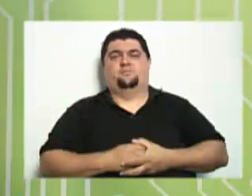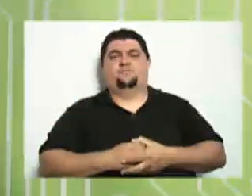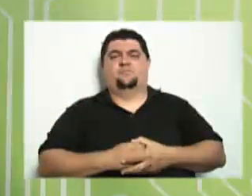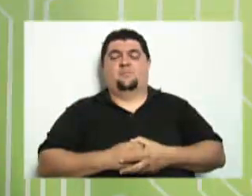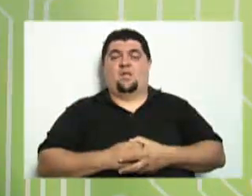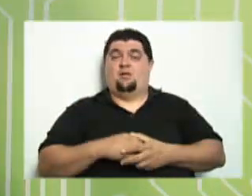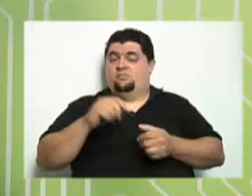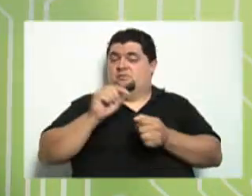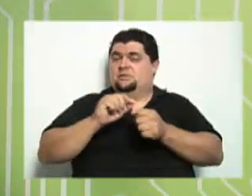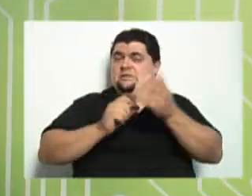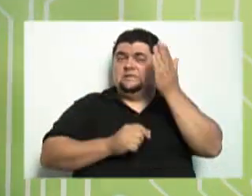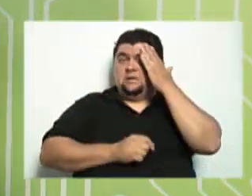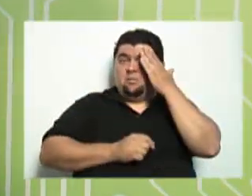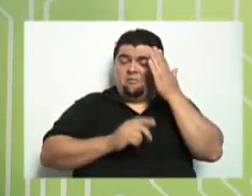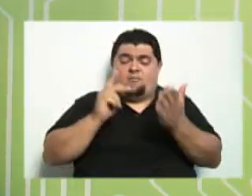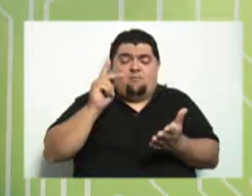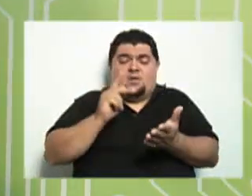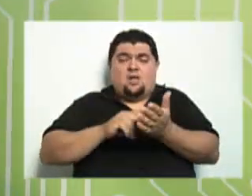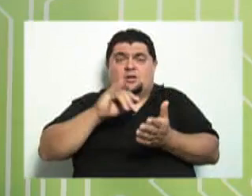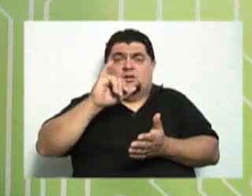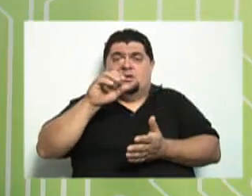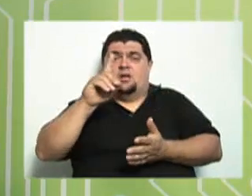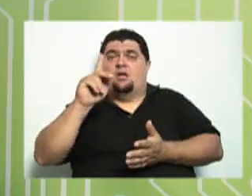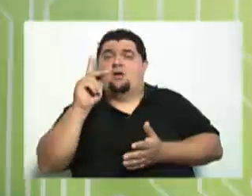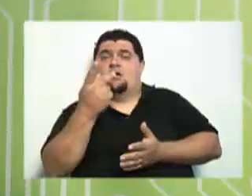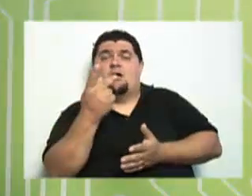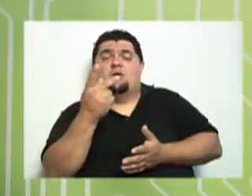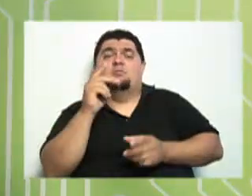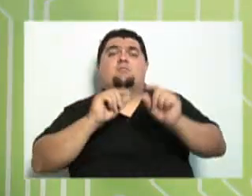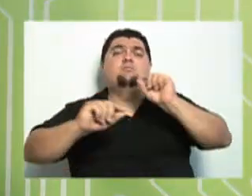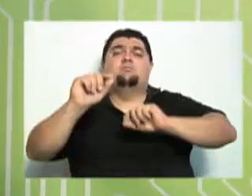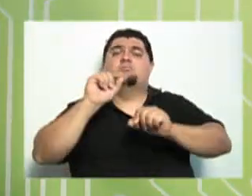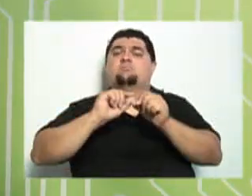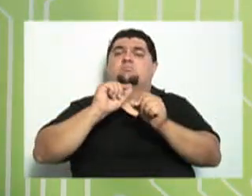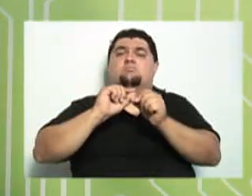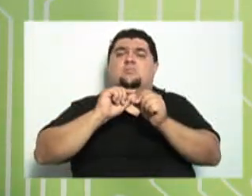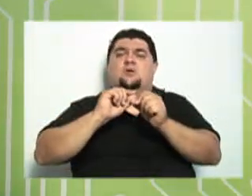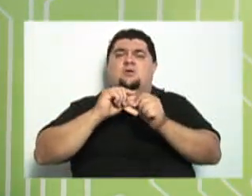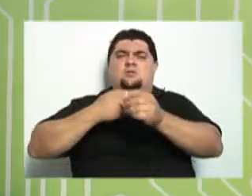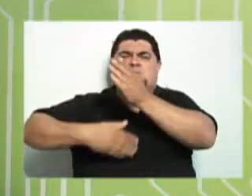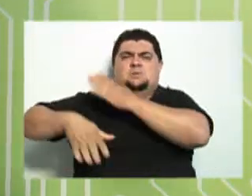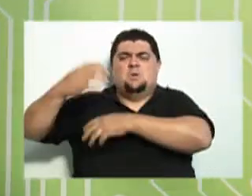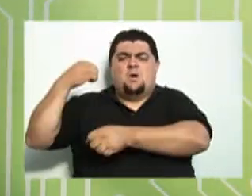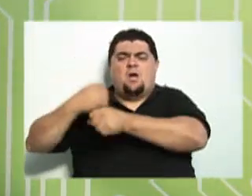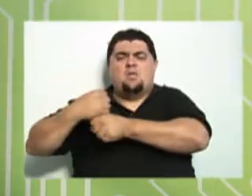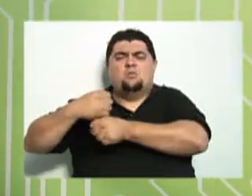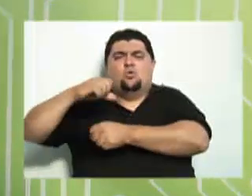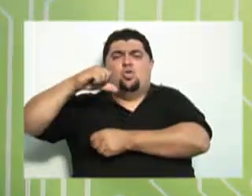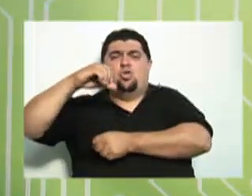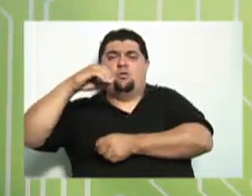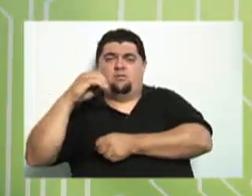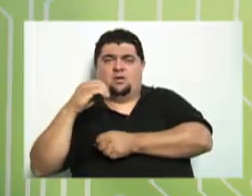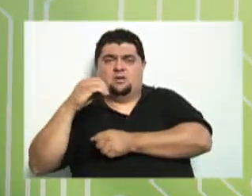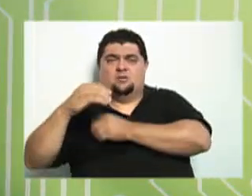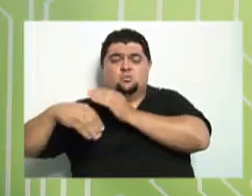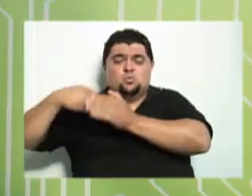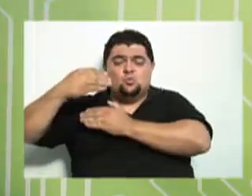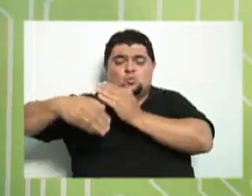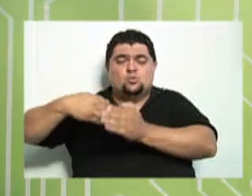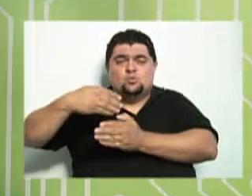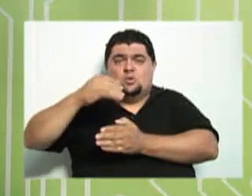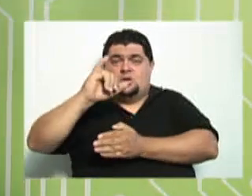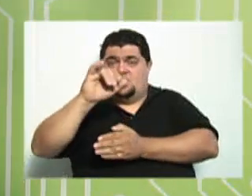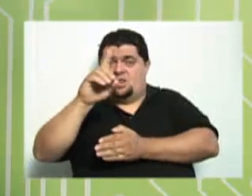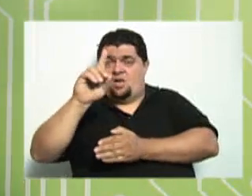esse desenvolvimento, a gente tem essa criação que data da década de 90 do Índice de Desenvolvimento Humano.